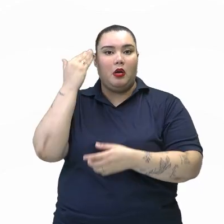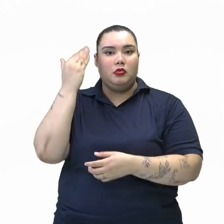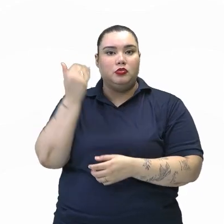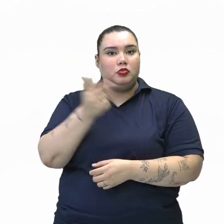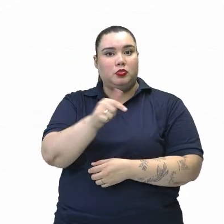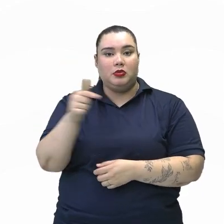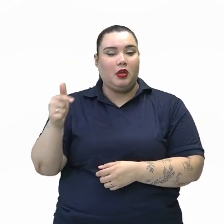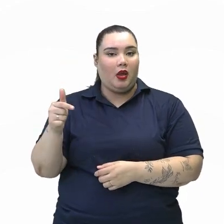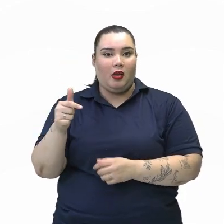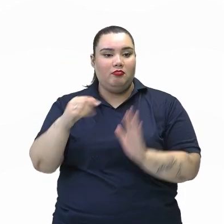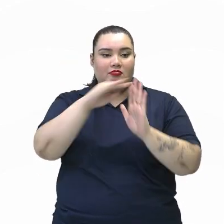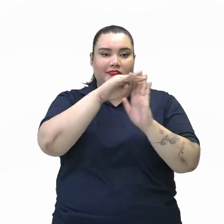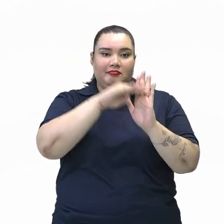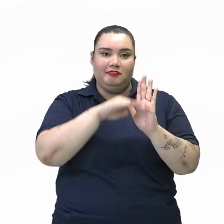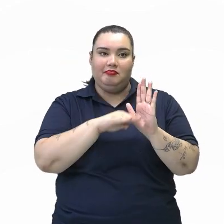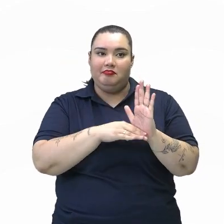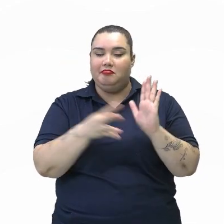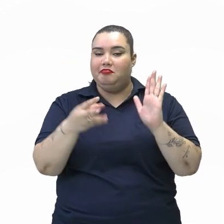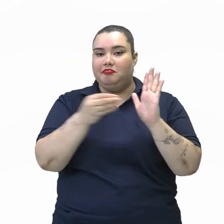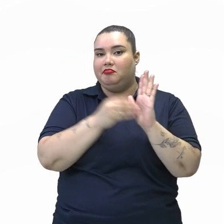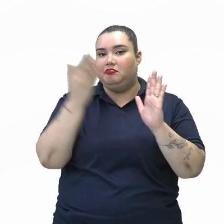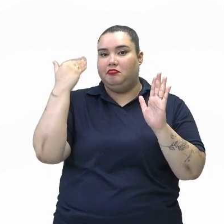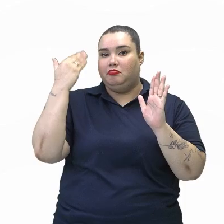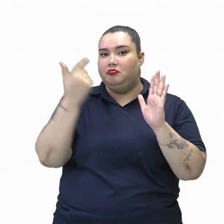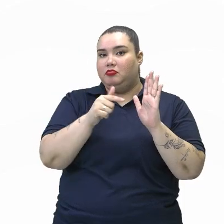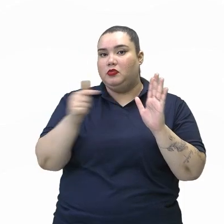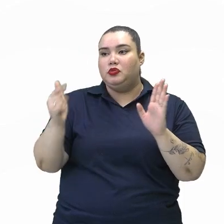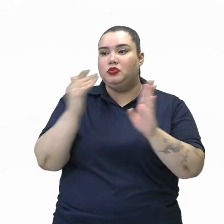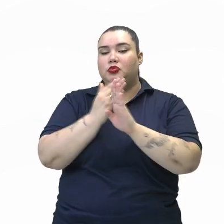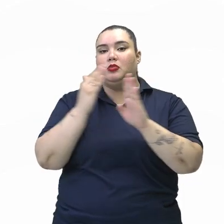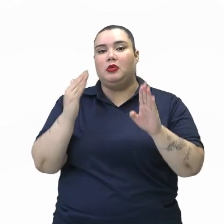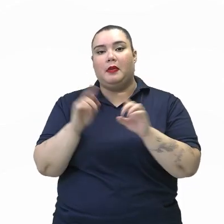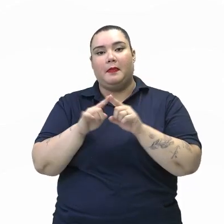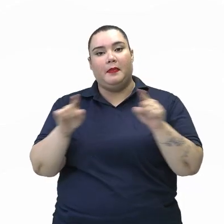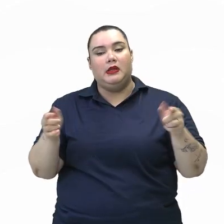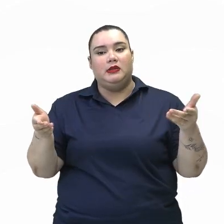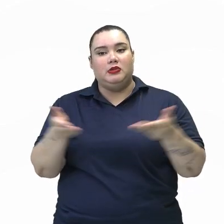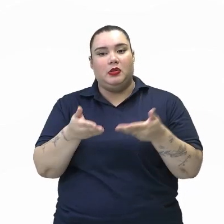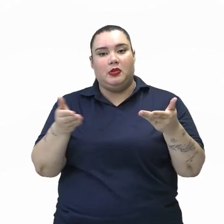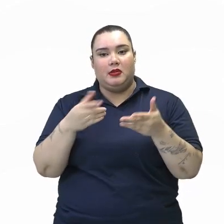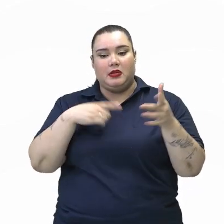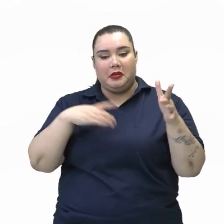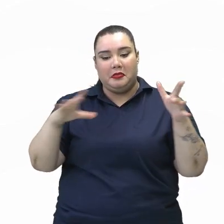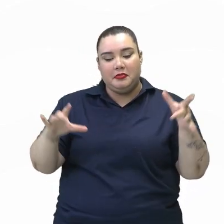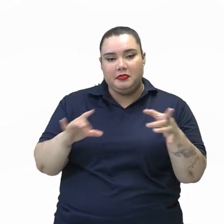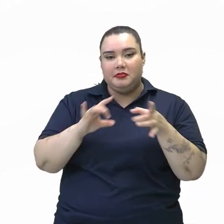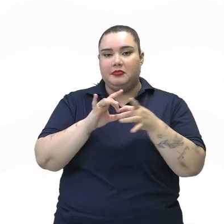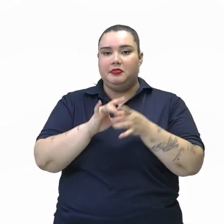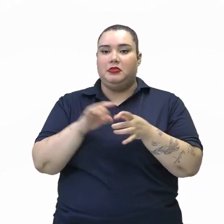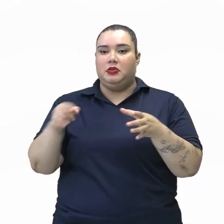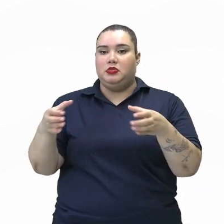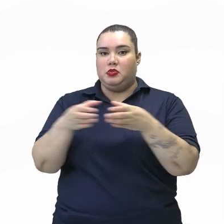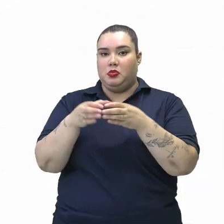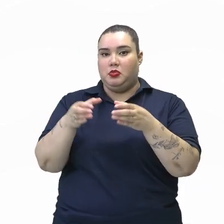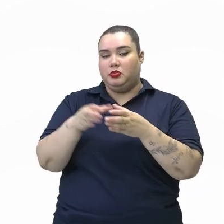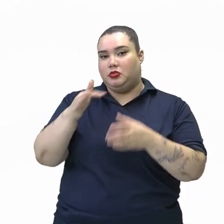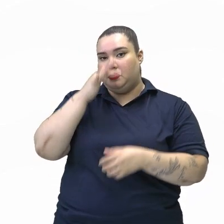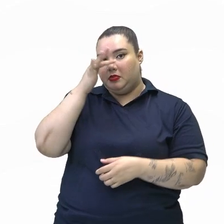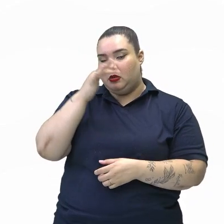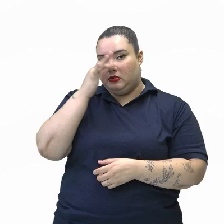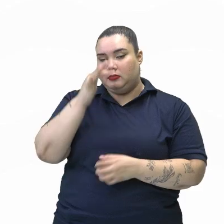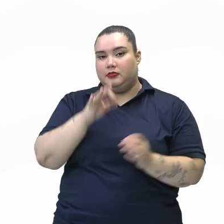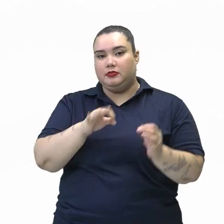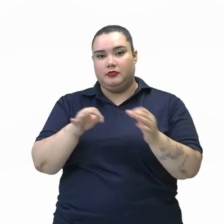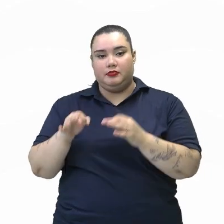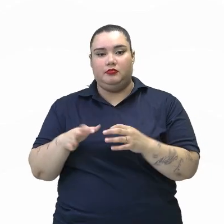eram classificados, né? Não tinham sido descobertos, mas agora estão se encaixando dentro do grupo das plantas. E é